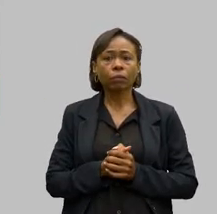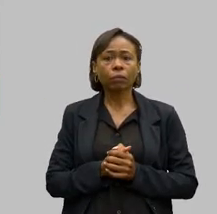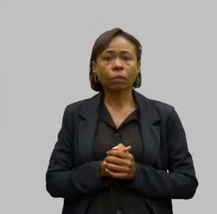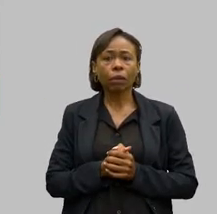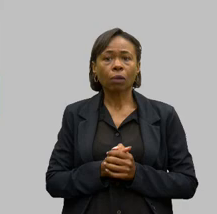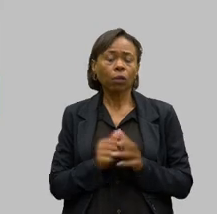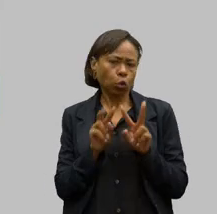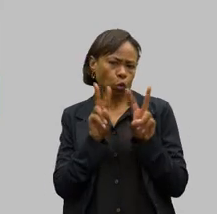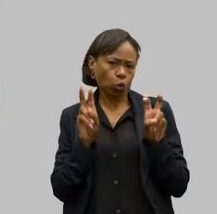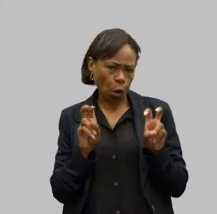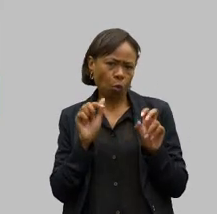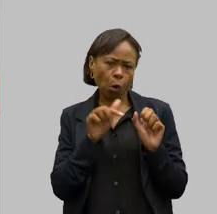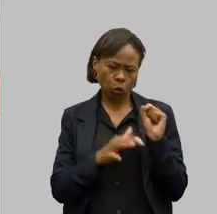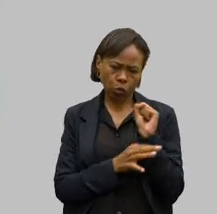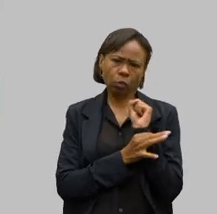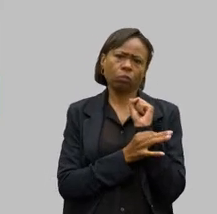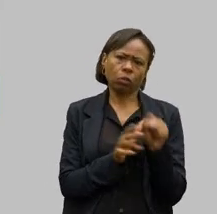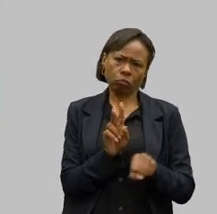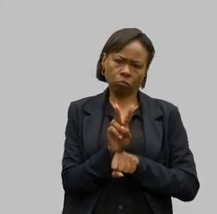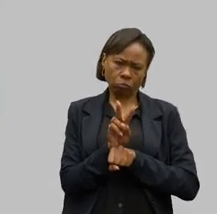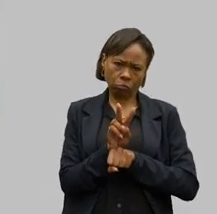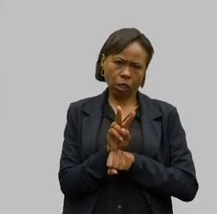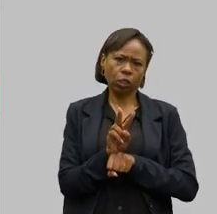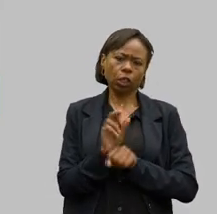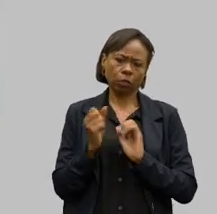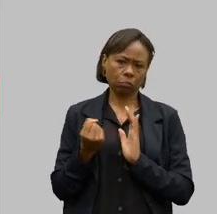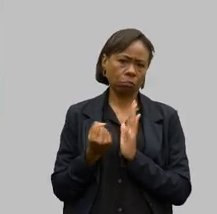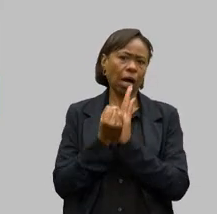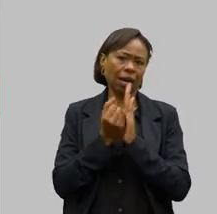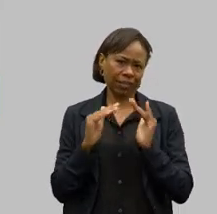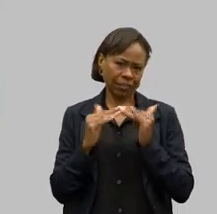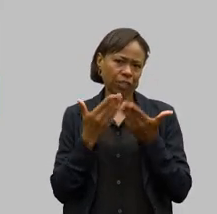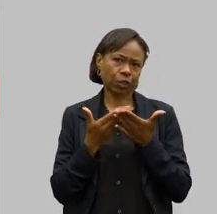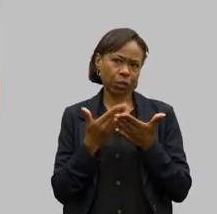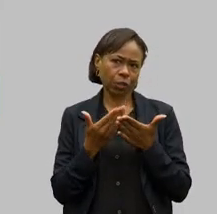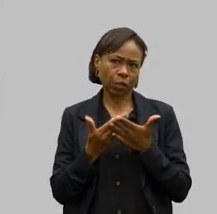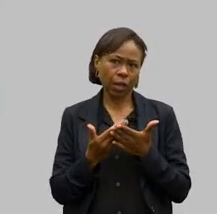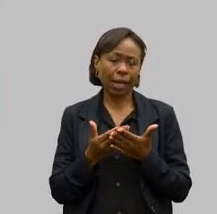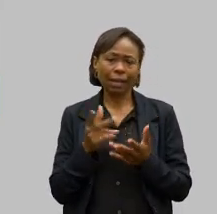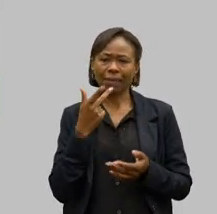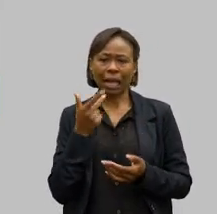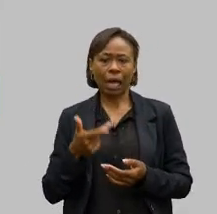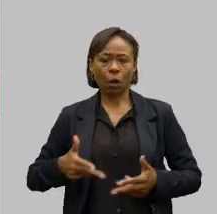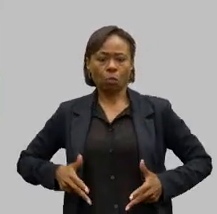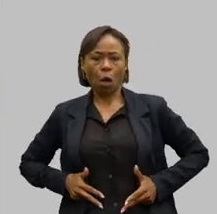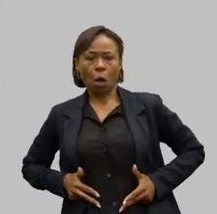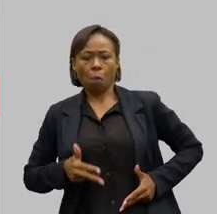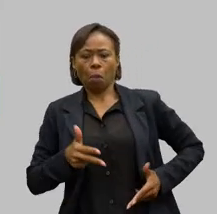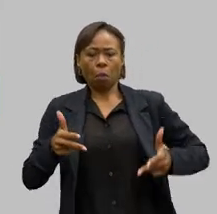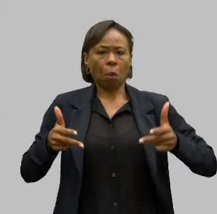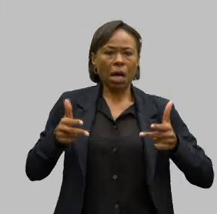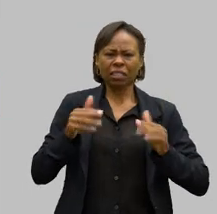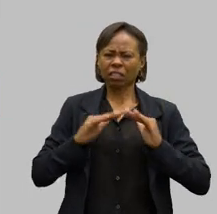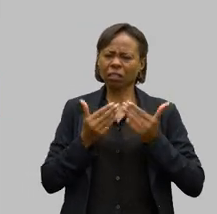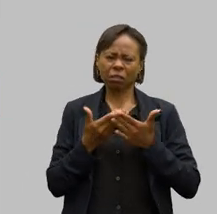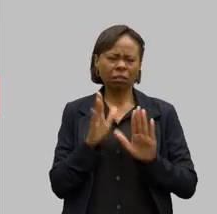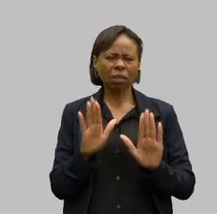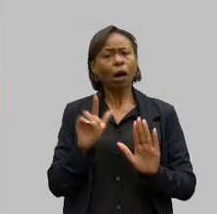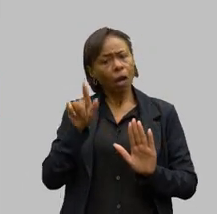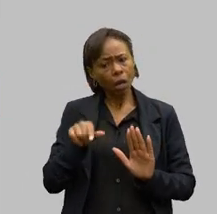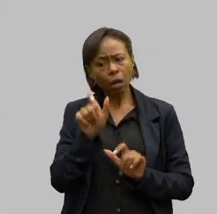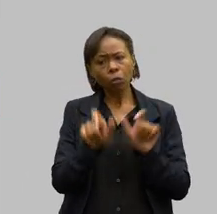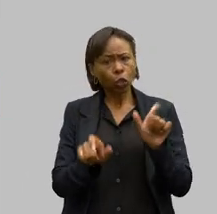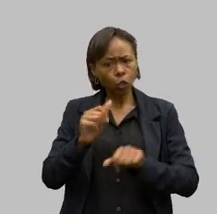aos vigilantes patrimoniais, foram chamados até dizendo que a gente está querendo colocar maluco armado dentro de escola, que são pessoas sérias, que merecem